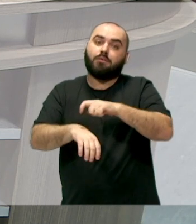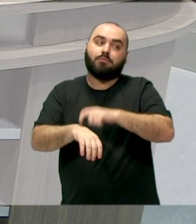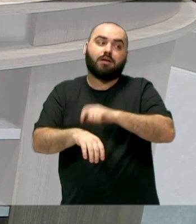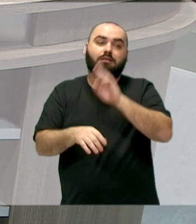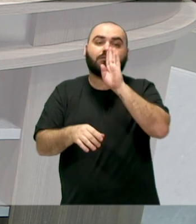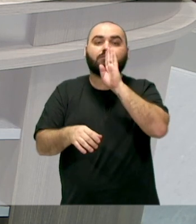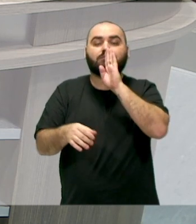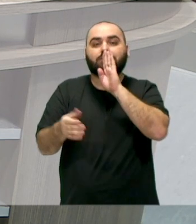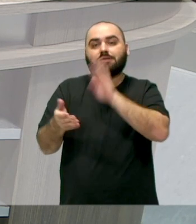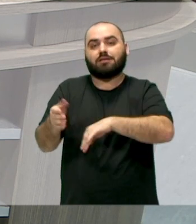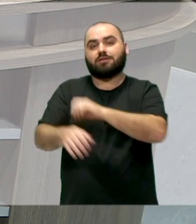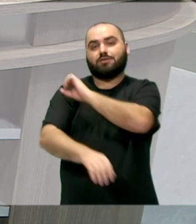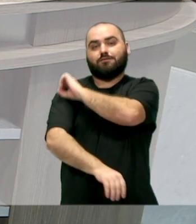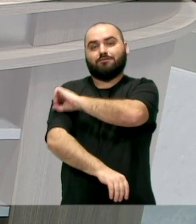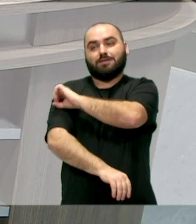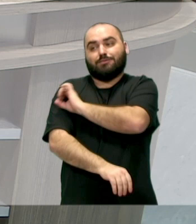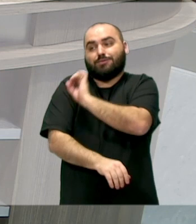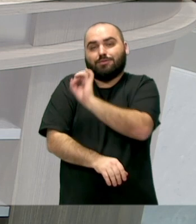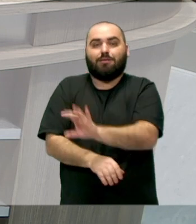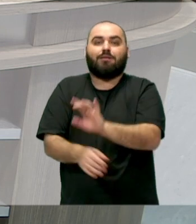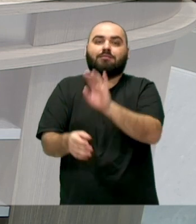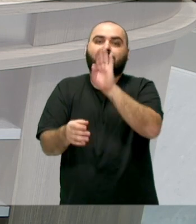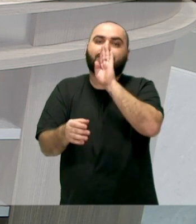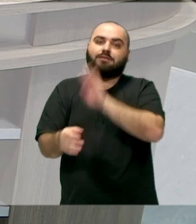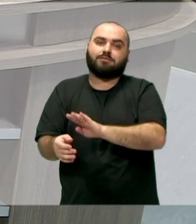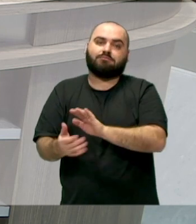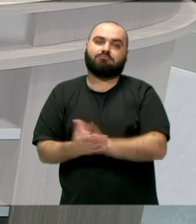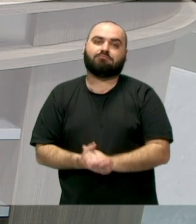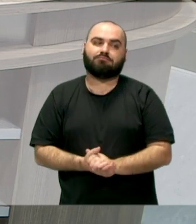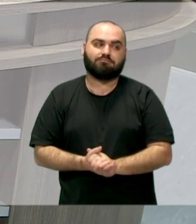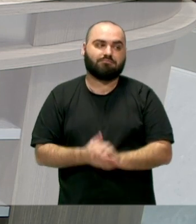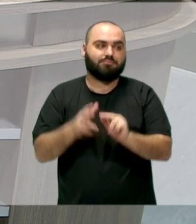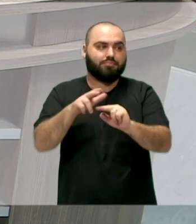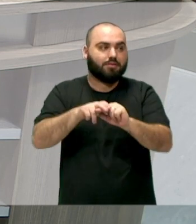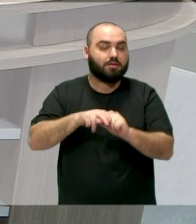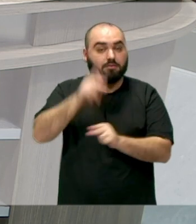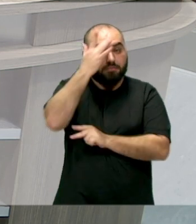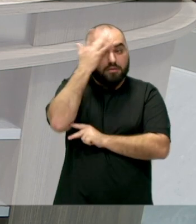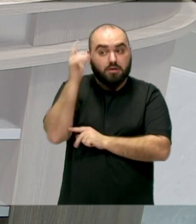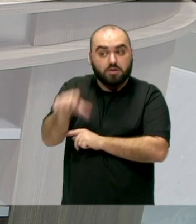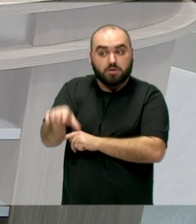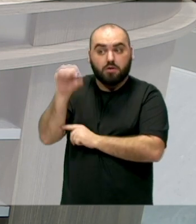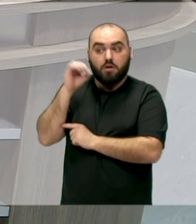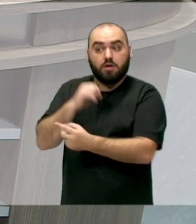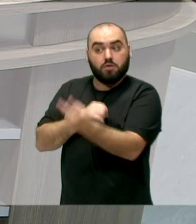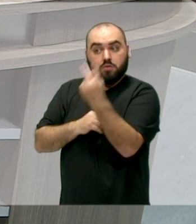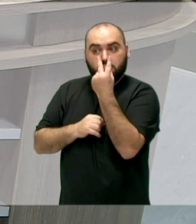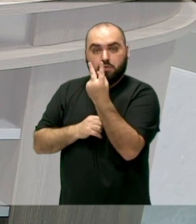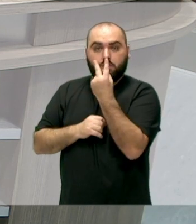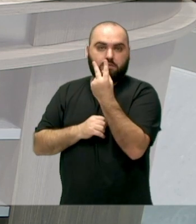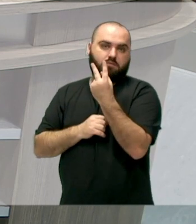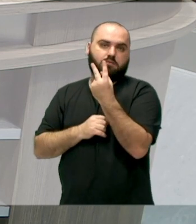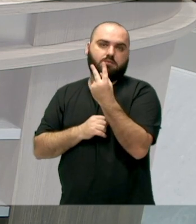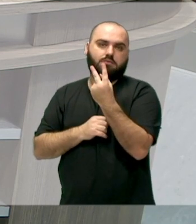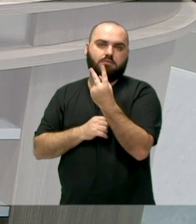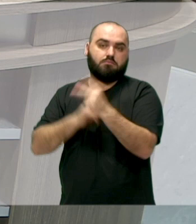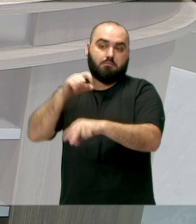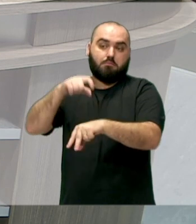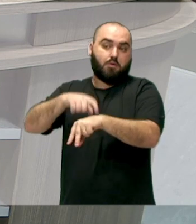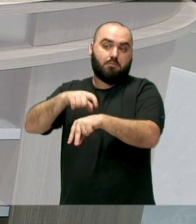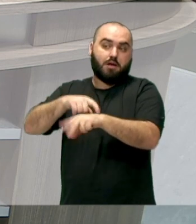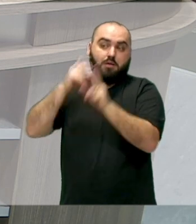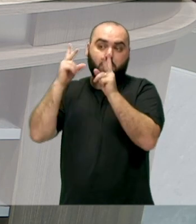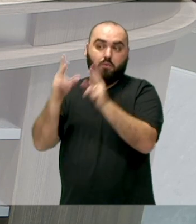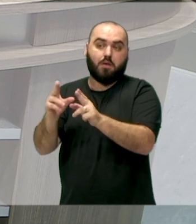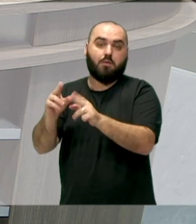gente tem um intervalo no meio da tarde, então as pessoas podem optar por fazer 2 oficinas, não 2 no mesmo período, né?